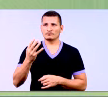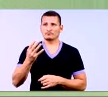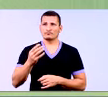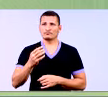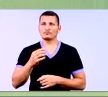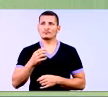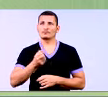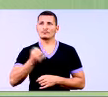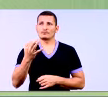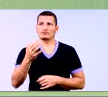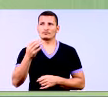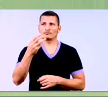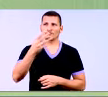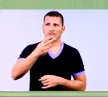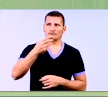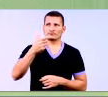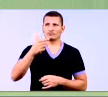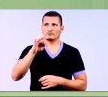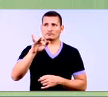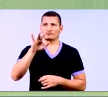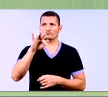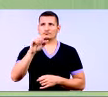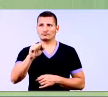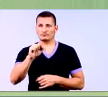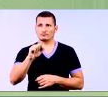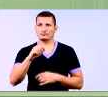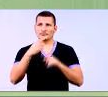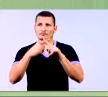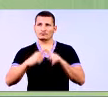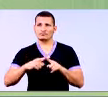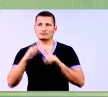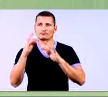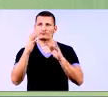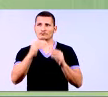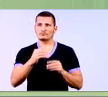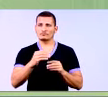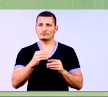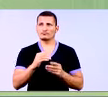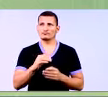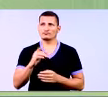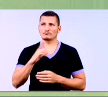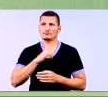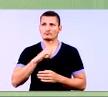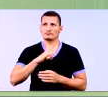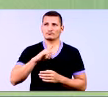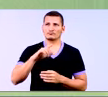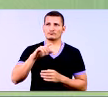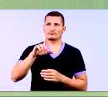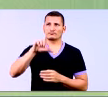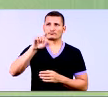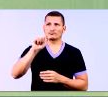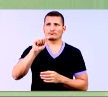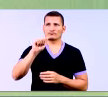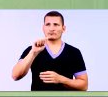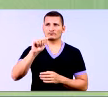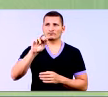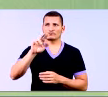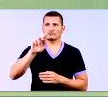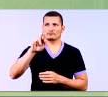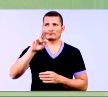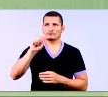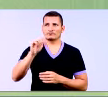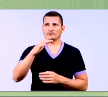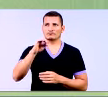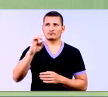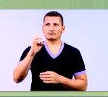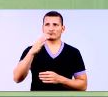bits ou 4 bytes. Quando eu multiplico tudo isso, eu tenho a largura de banda do barramento de dados. Eu